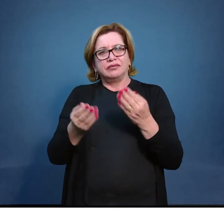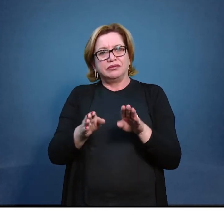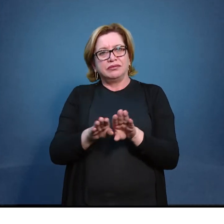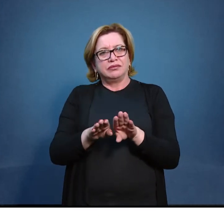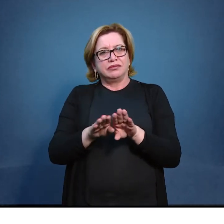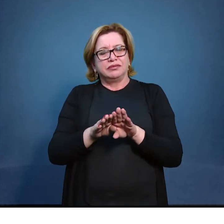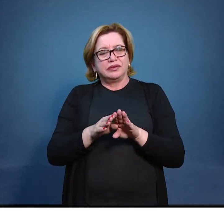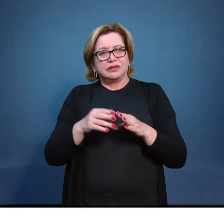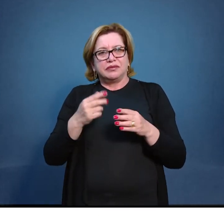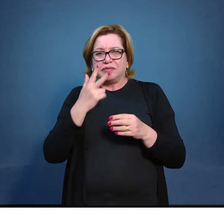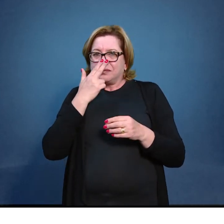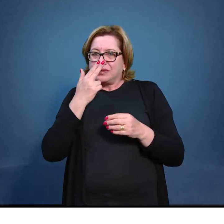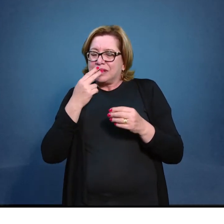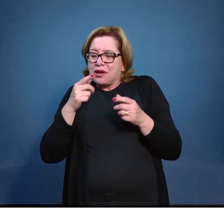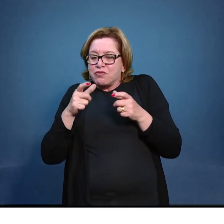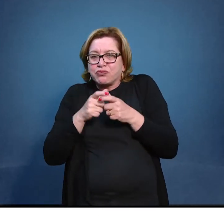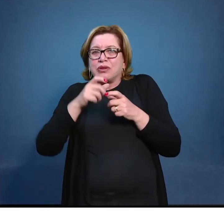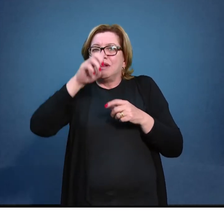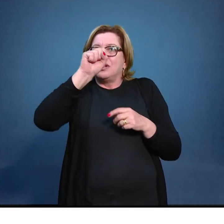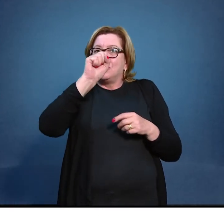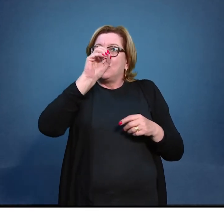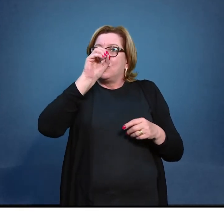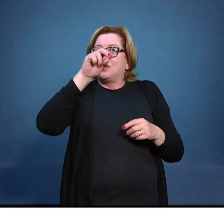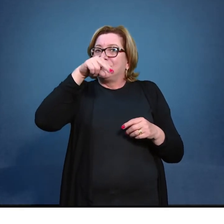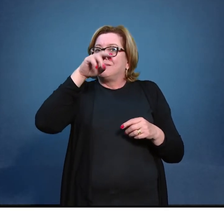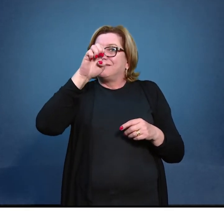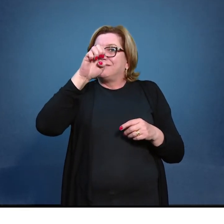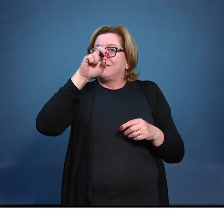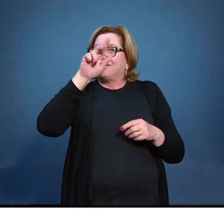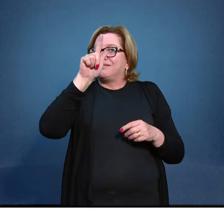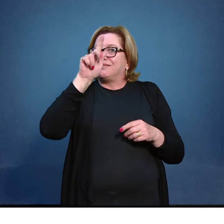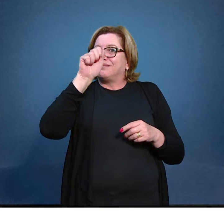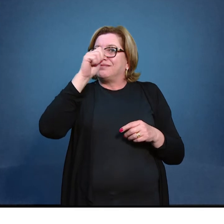talvez de diminuir a sonegação, uma forma de